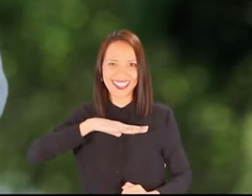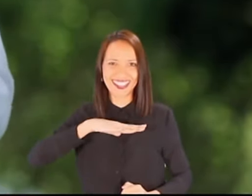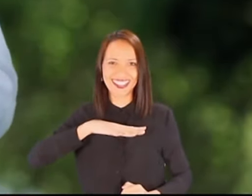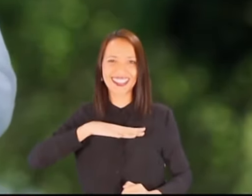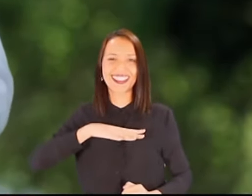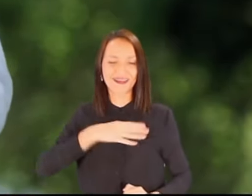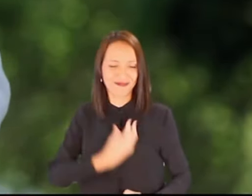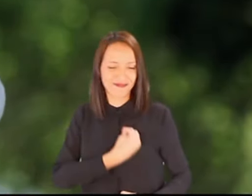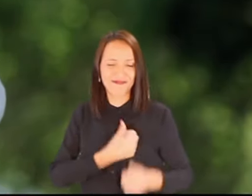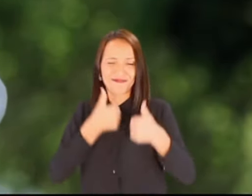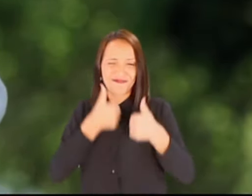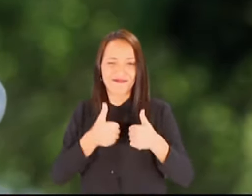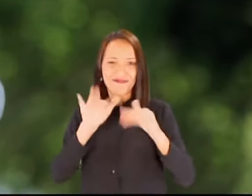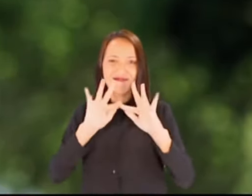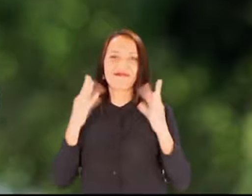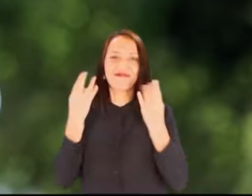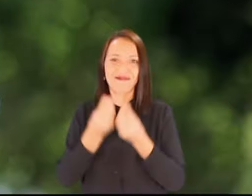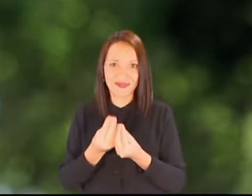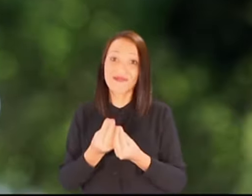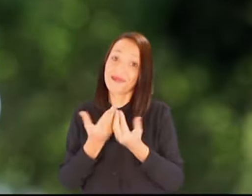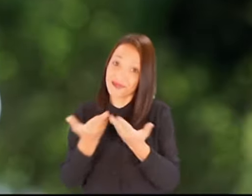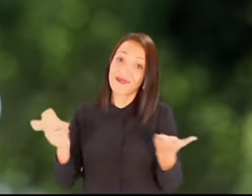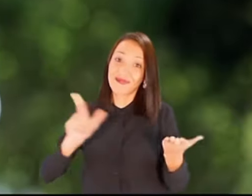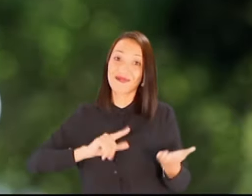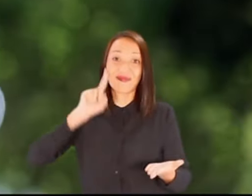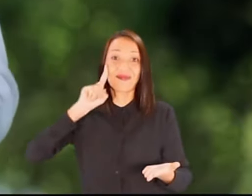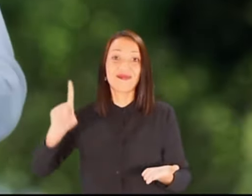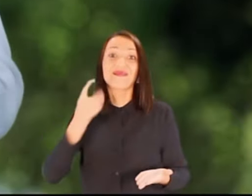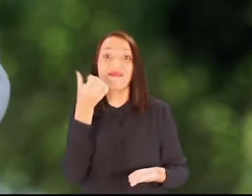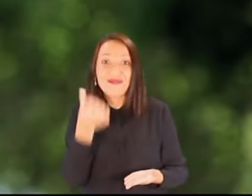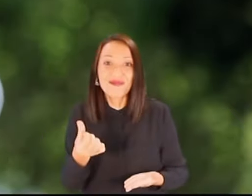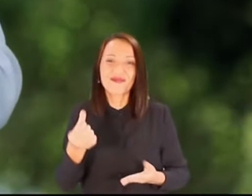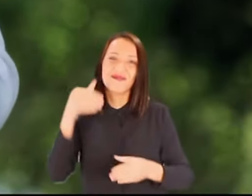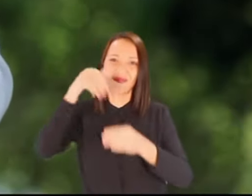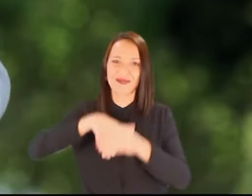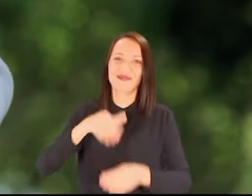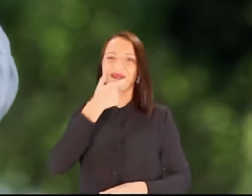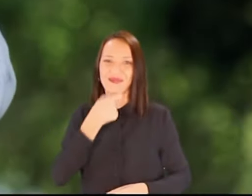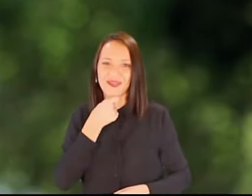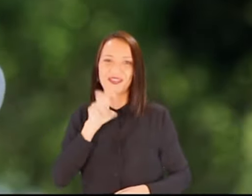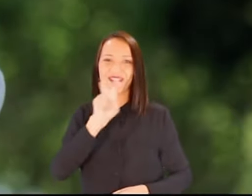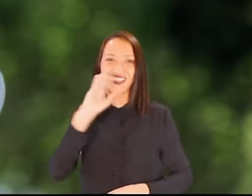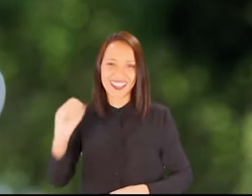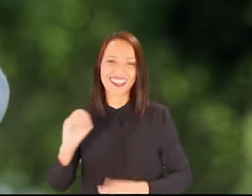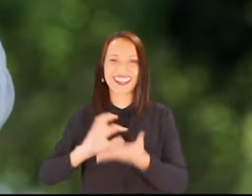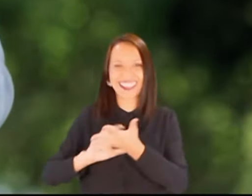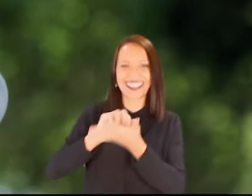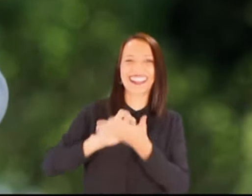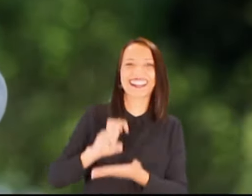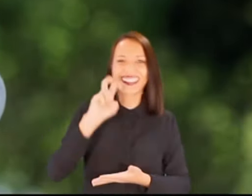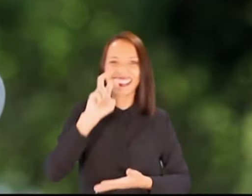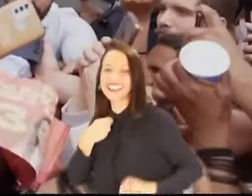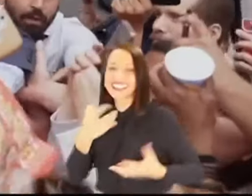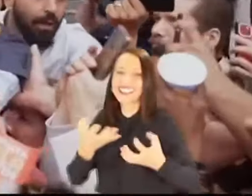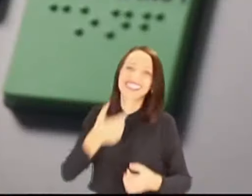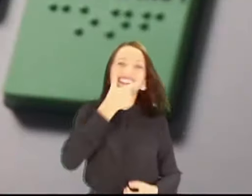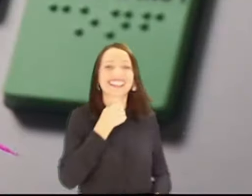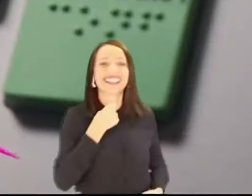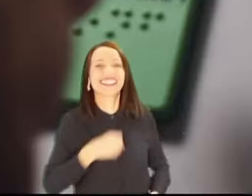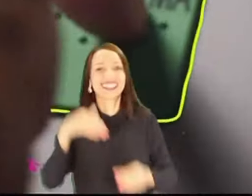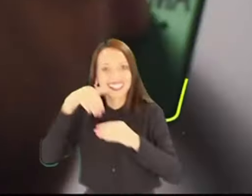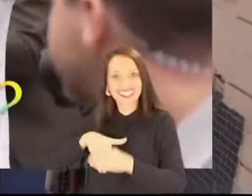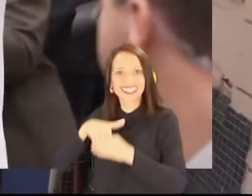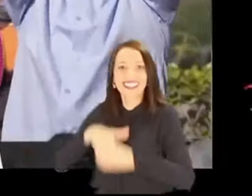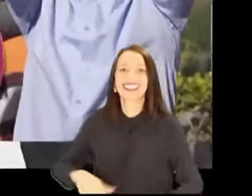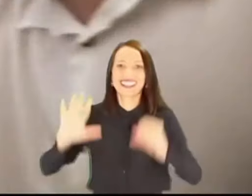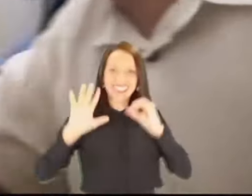deseja na sua cidade para você viver bem com a sua família. Por isso, dia 6 de outubro, vote Boulos. Vote 50. Meu voto